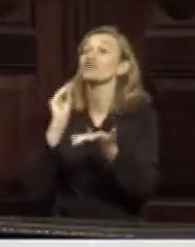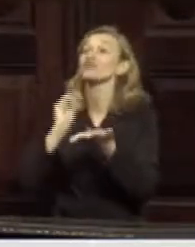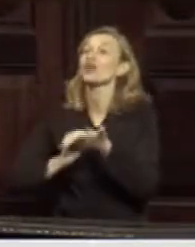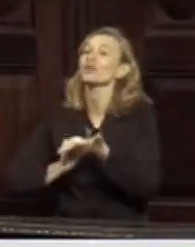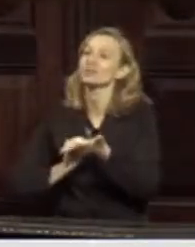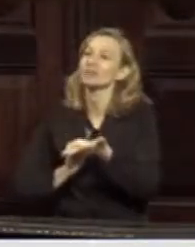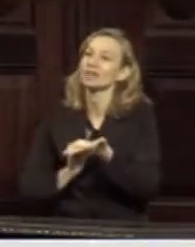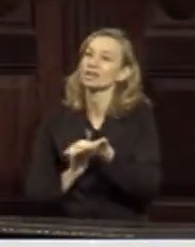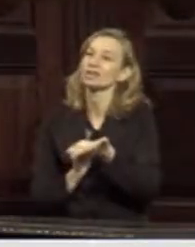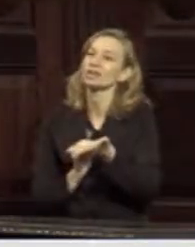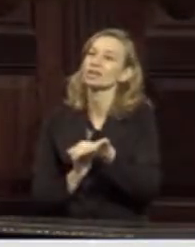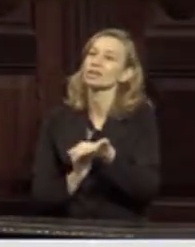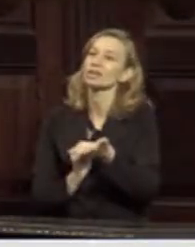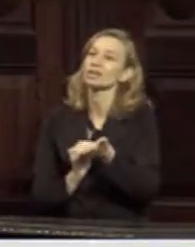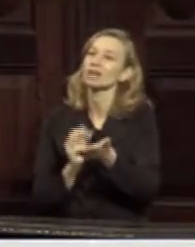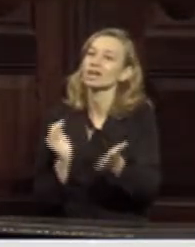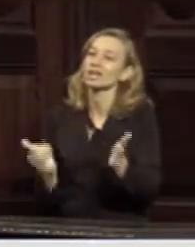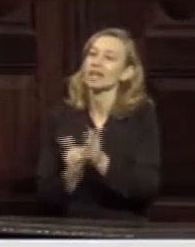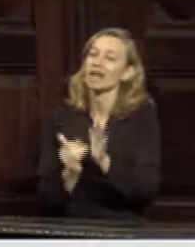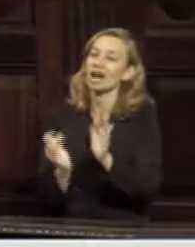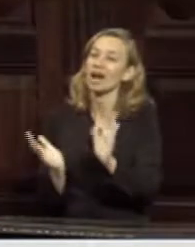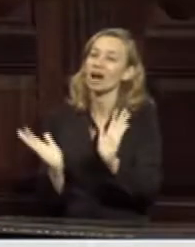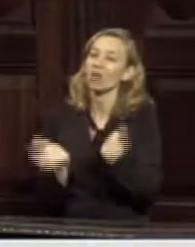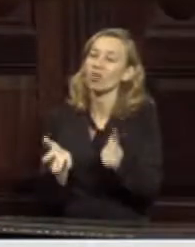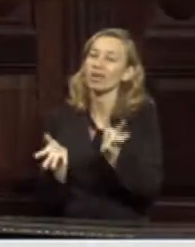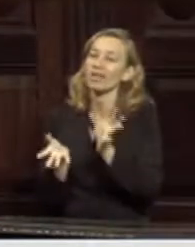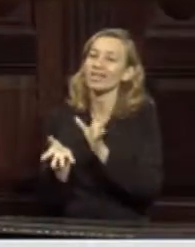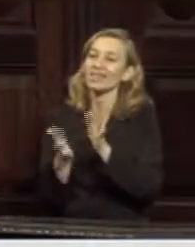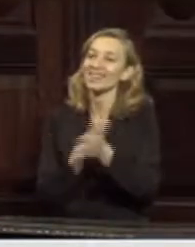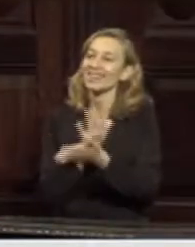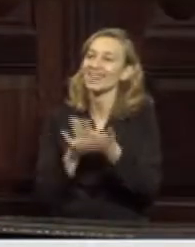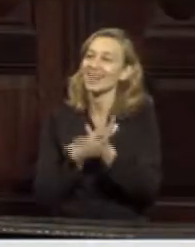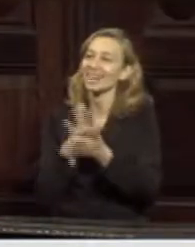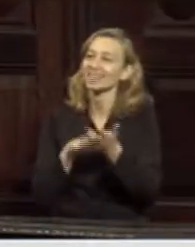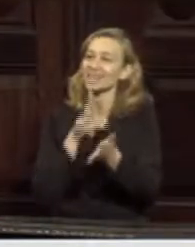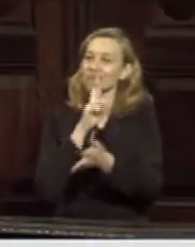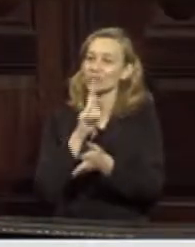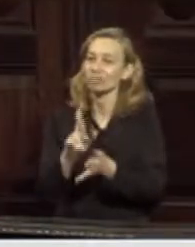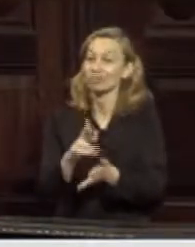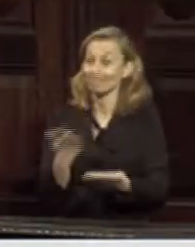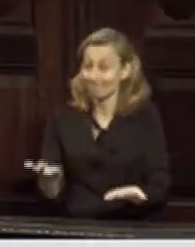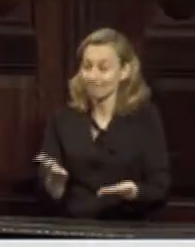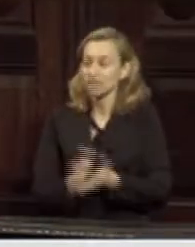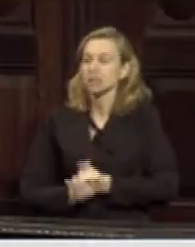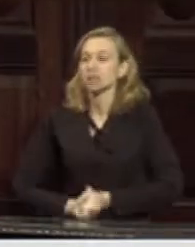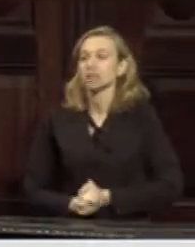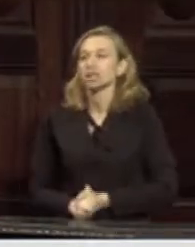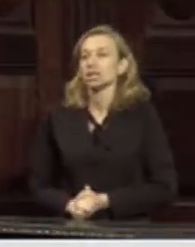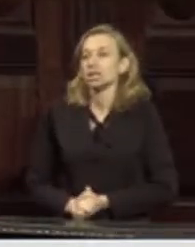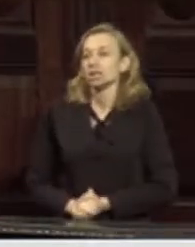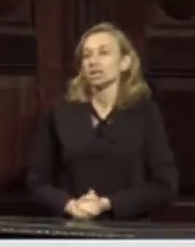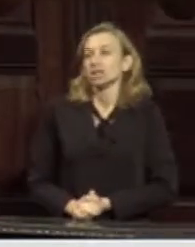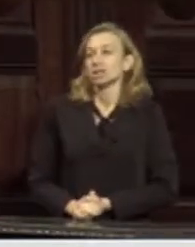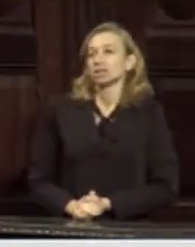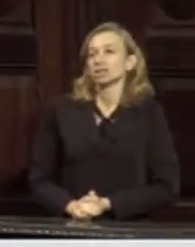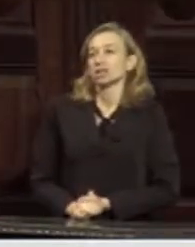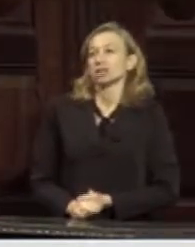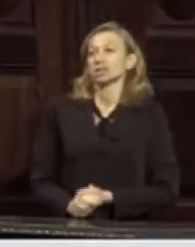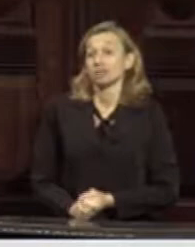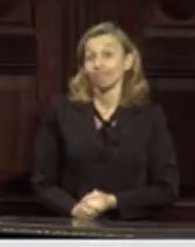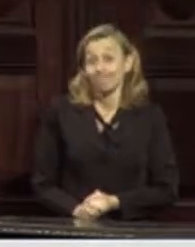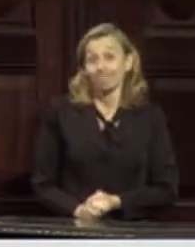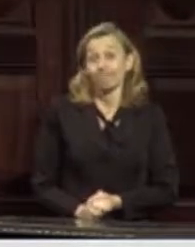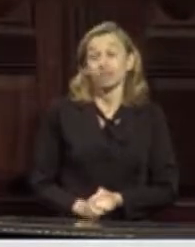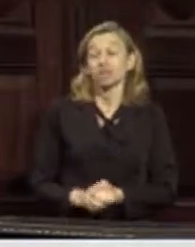os resultados até agora muito pequenos, praticamente desprezíveis. Evidentemente que nós temos que